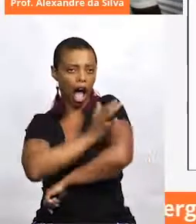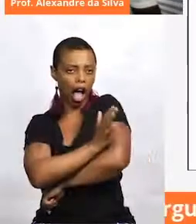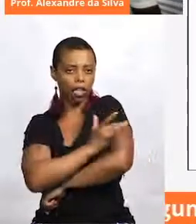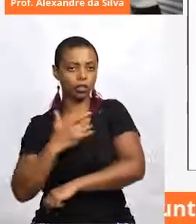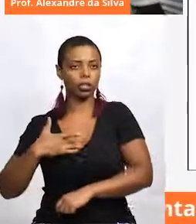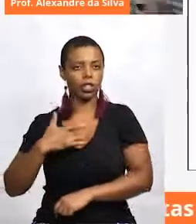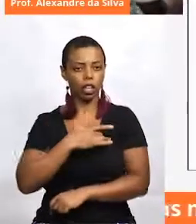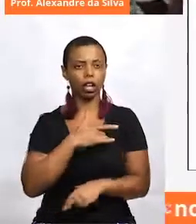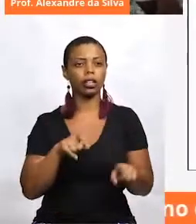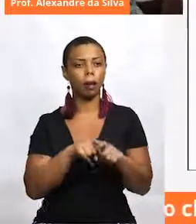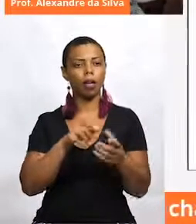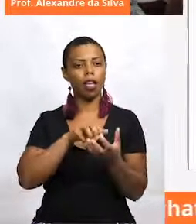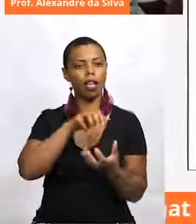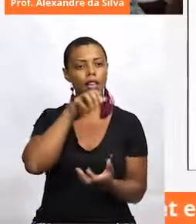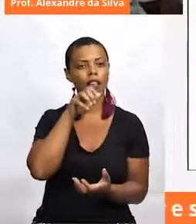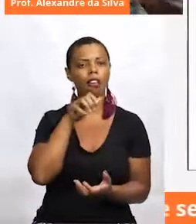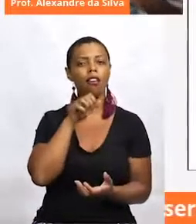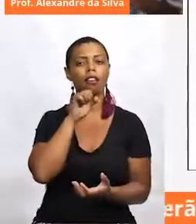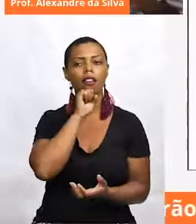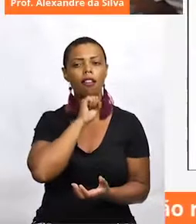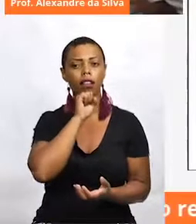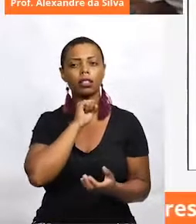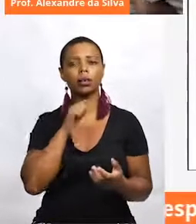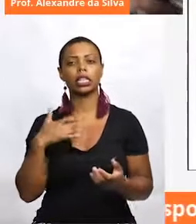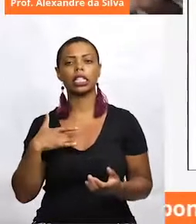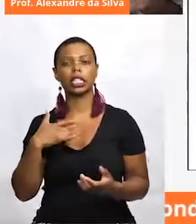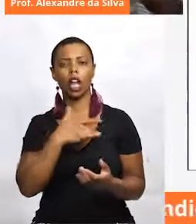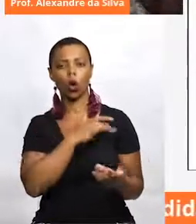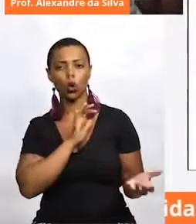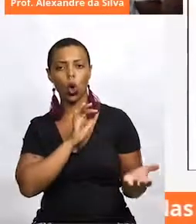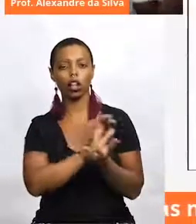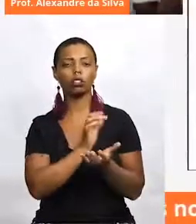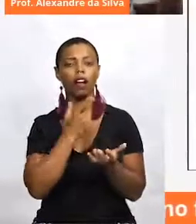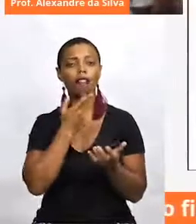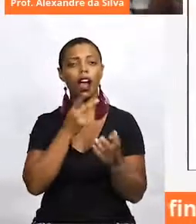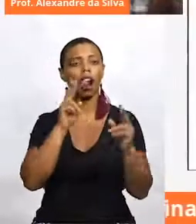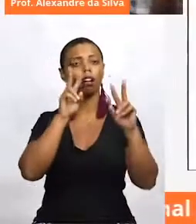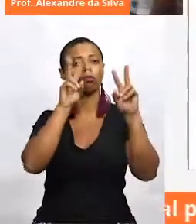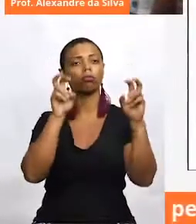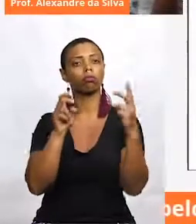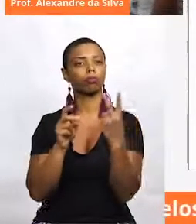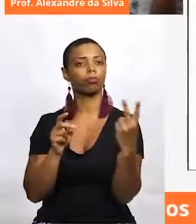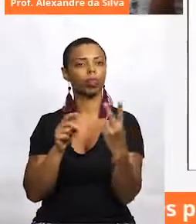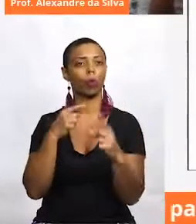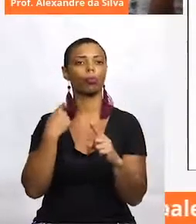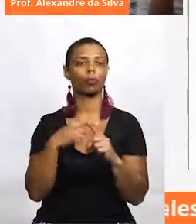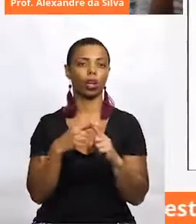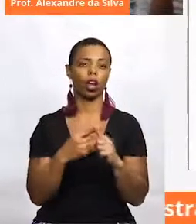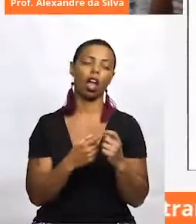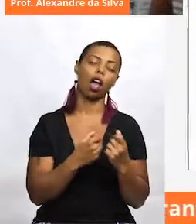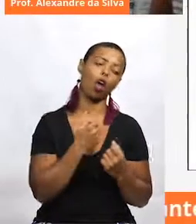Envelhecimento e Saúde Coletiva, trazendo esses dois pontos, porque, ora, a gente não tem ainda uma discussão muito aprofundada